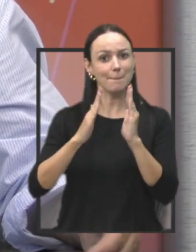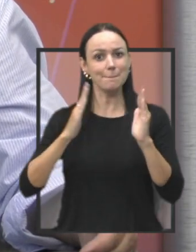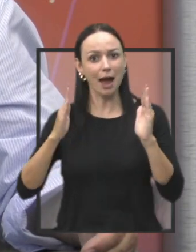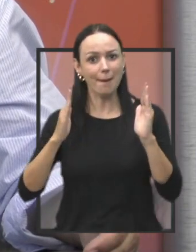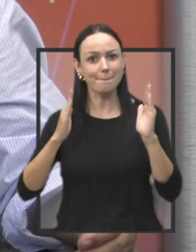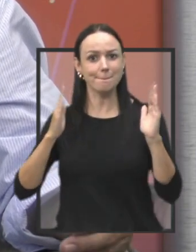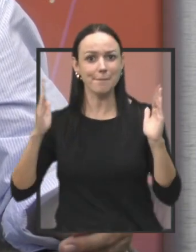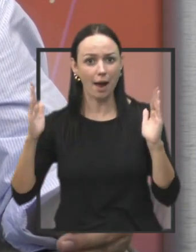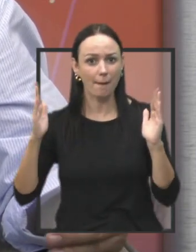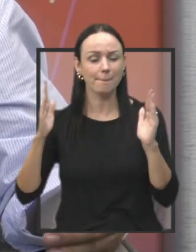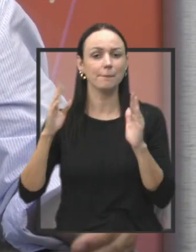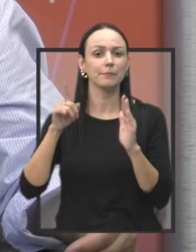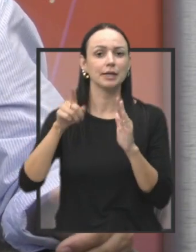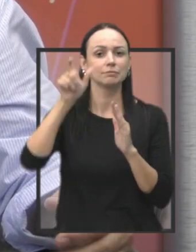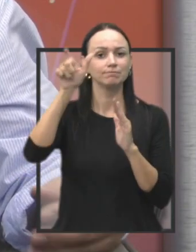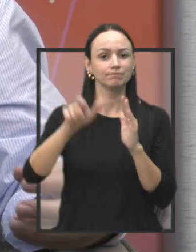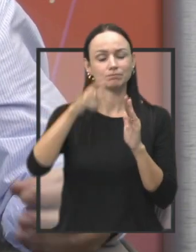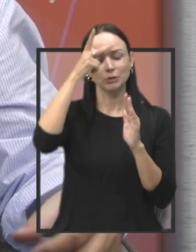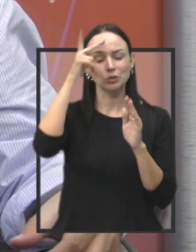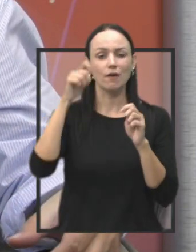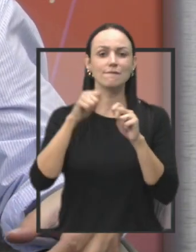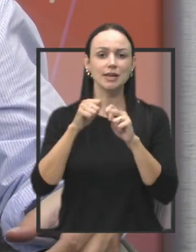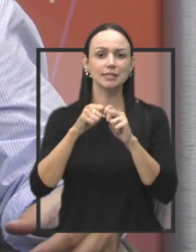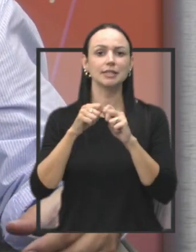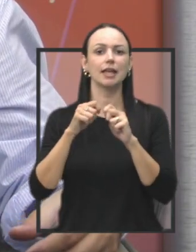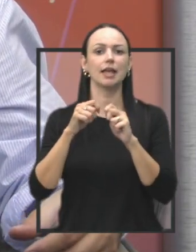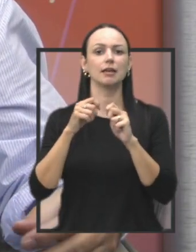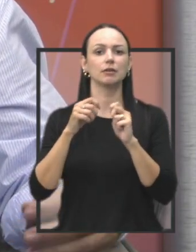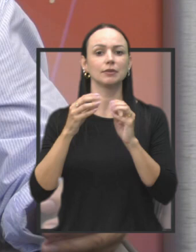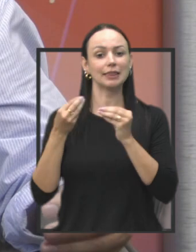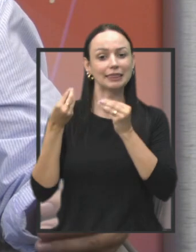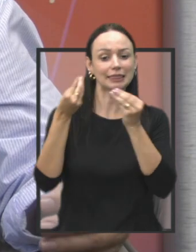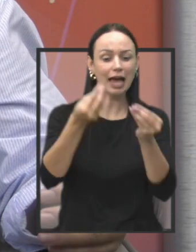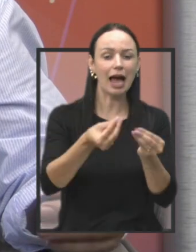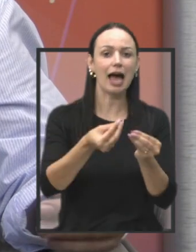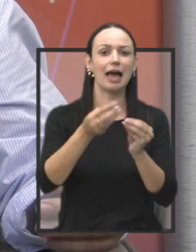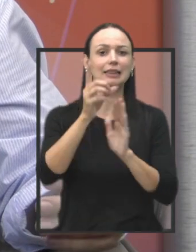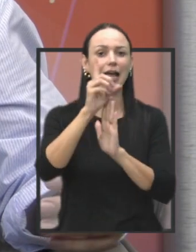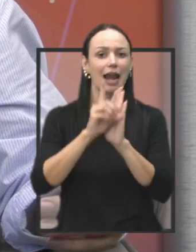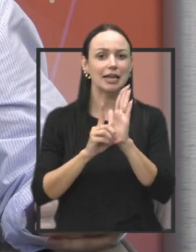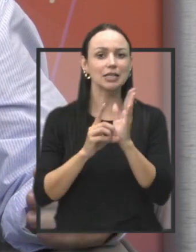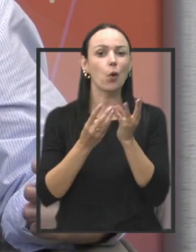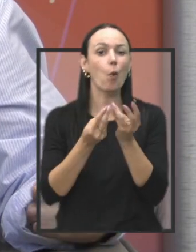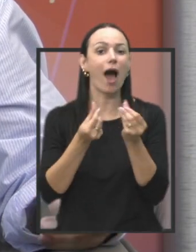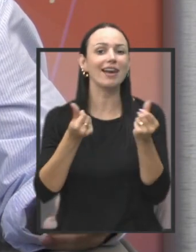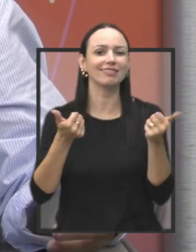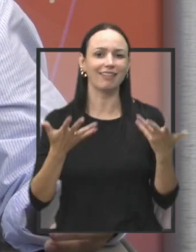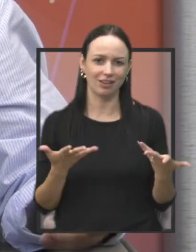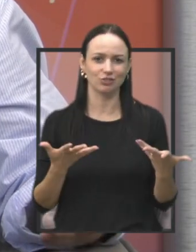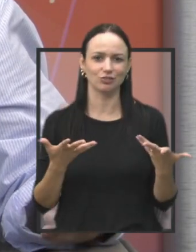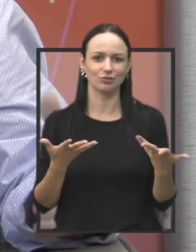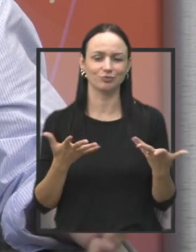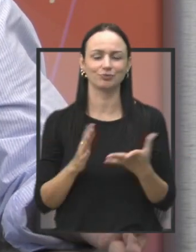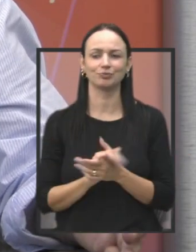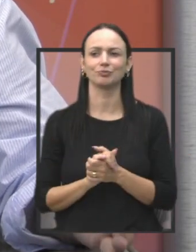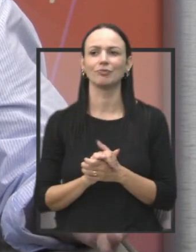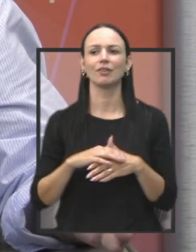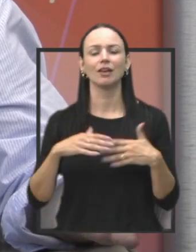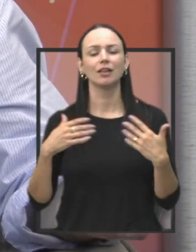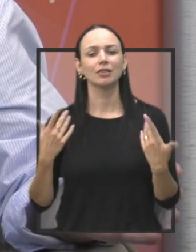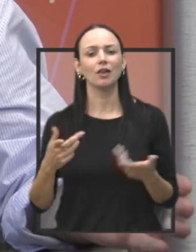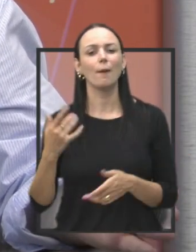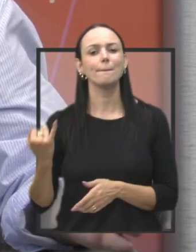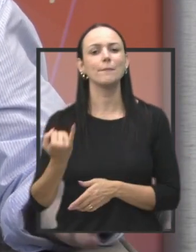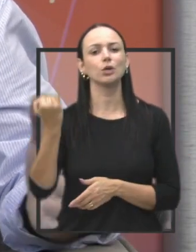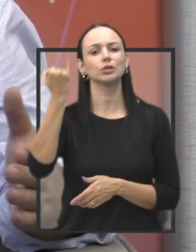contribuintes entregar a declaração com qualidade, correto? Então é importante, como eu disse,